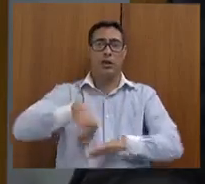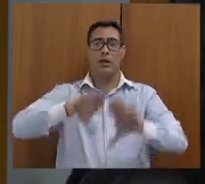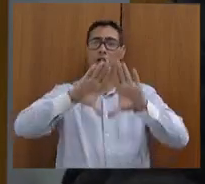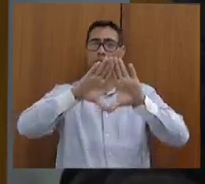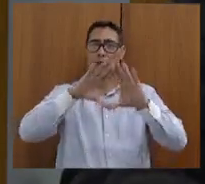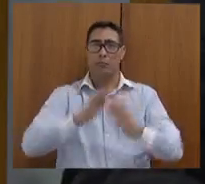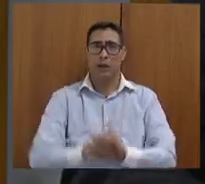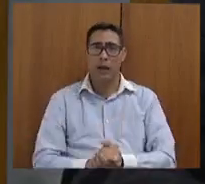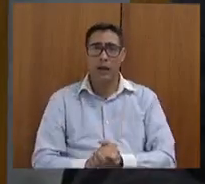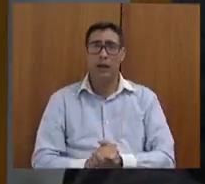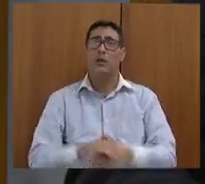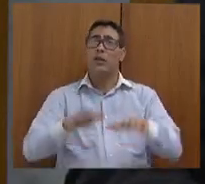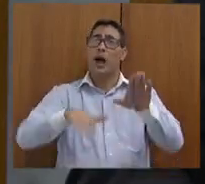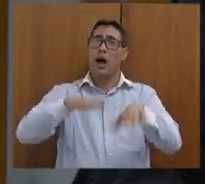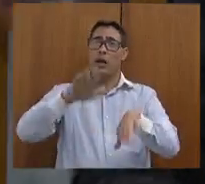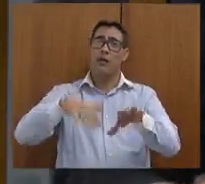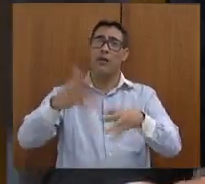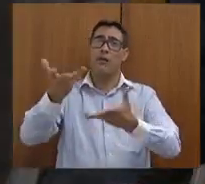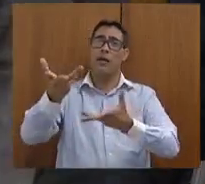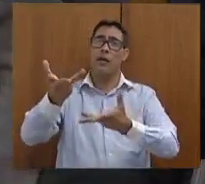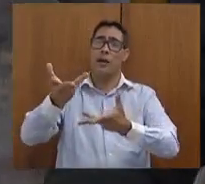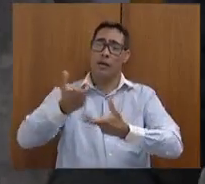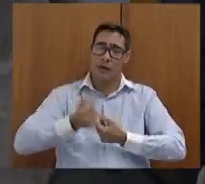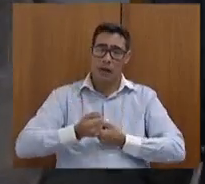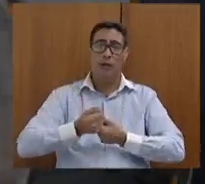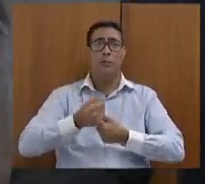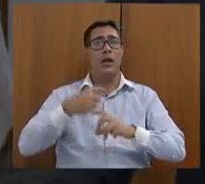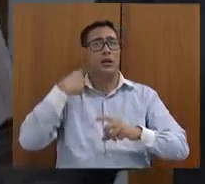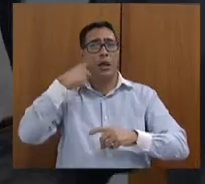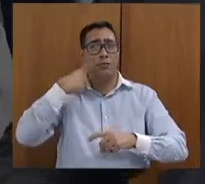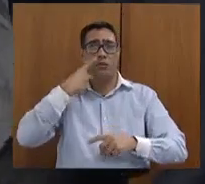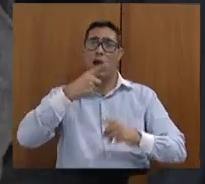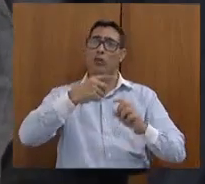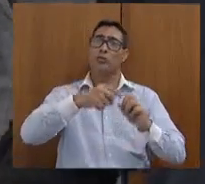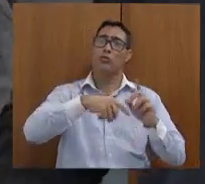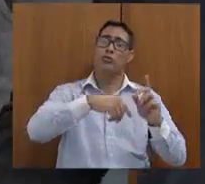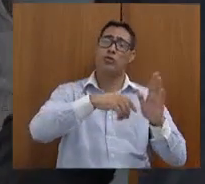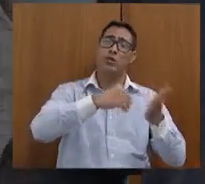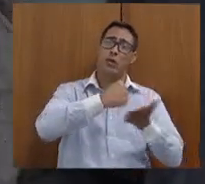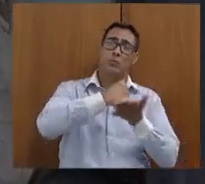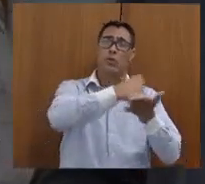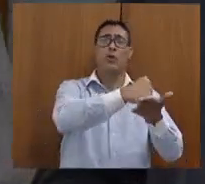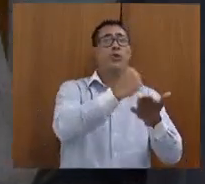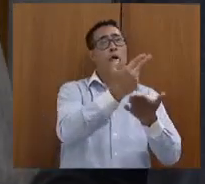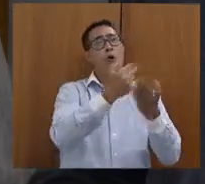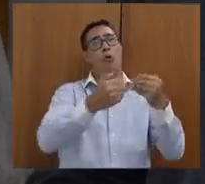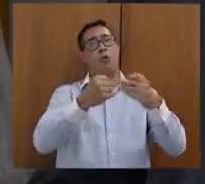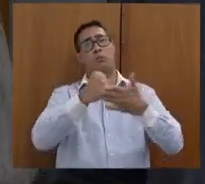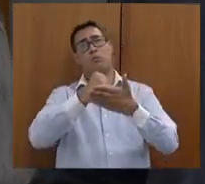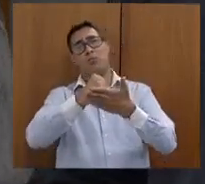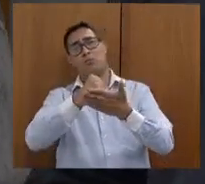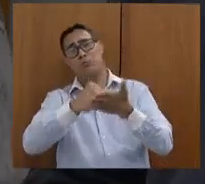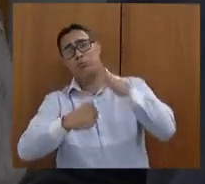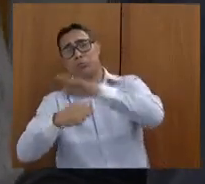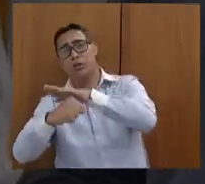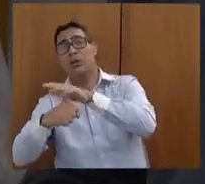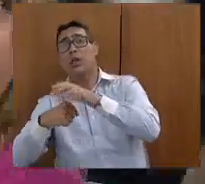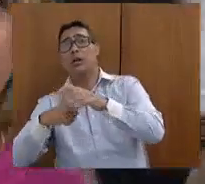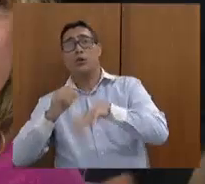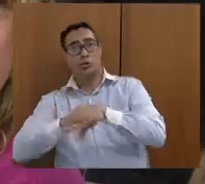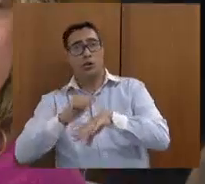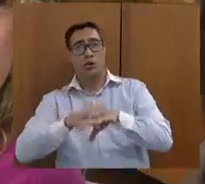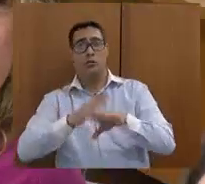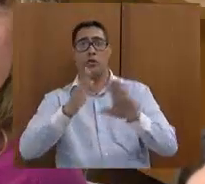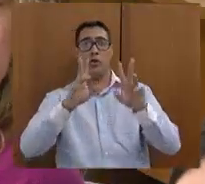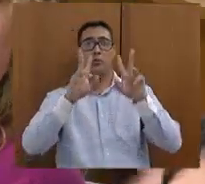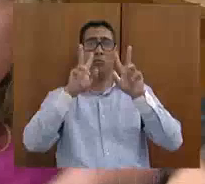recebendo Deputados de posição de oposição então mais do que ser base aqui do governo somos admiradores do seu trabalho